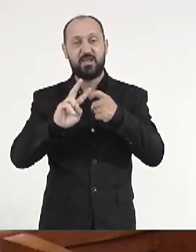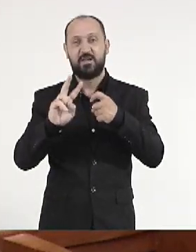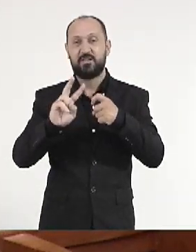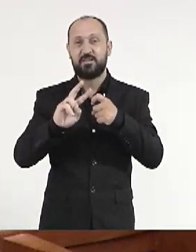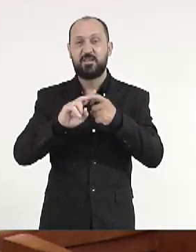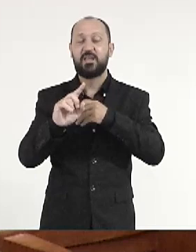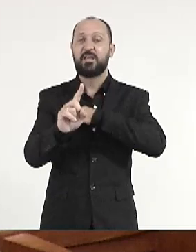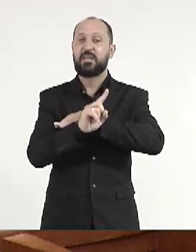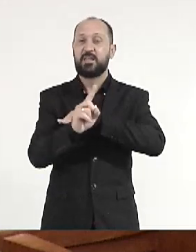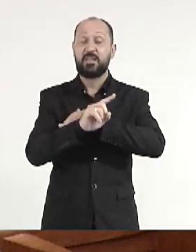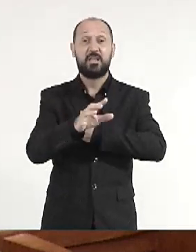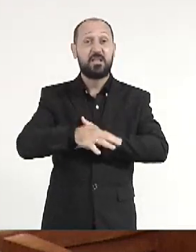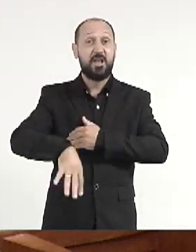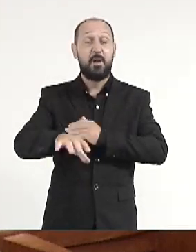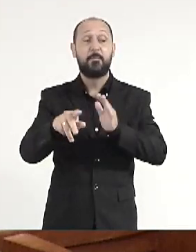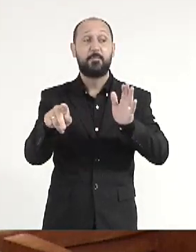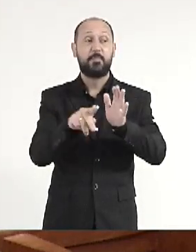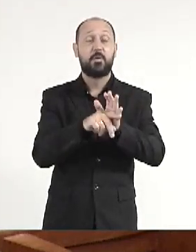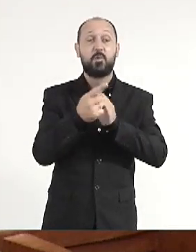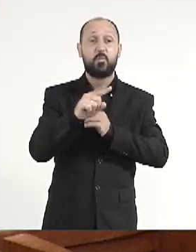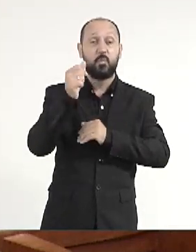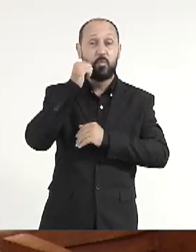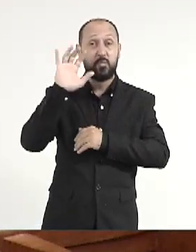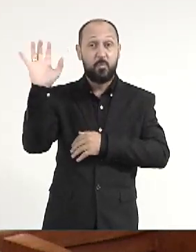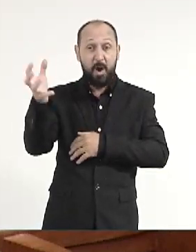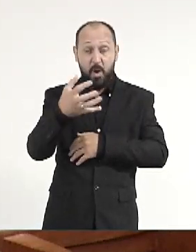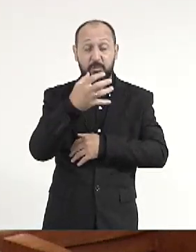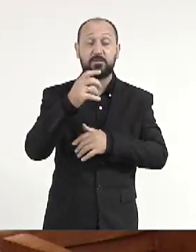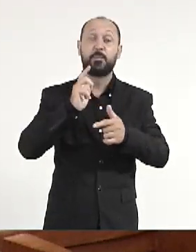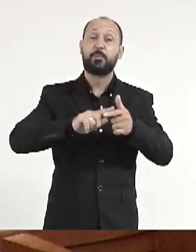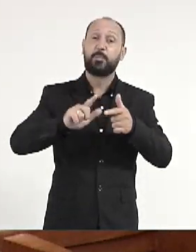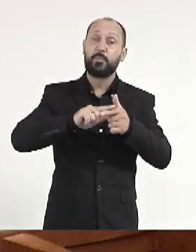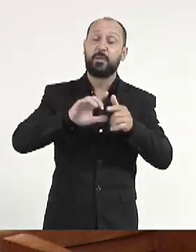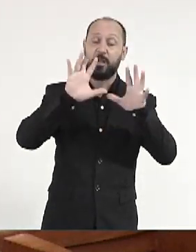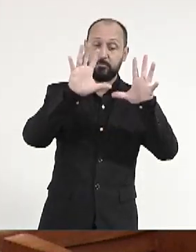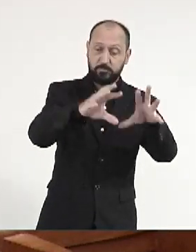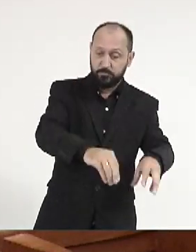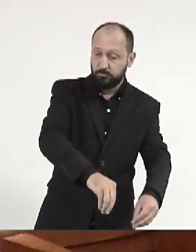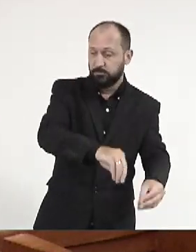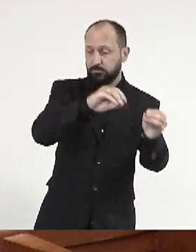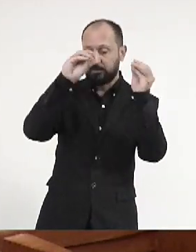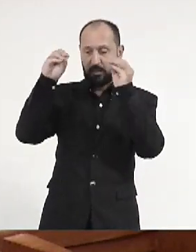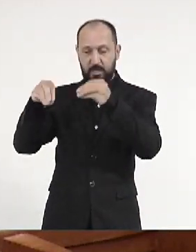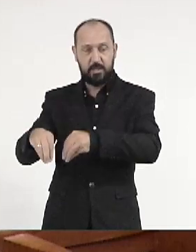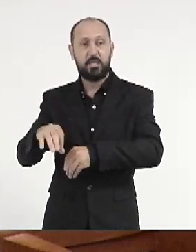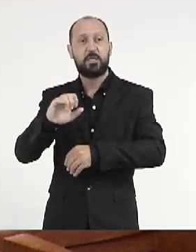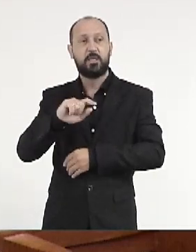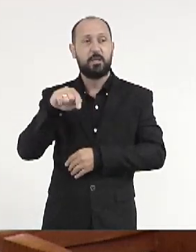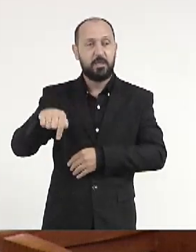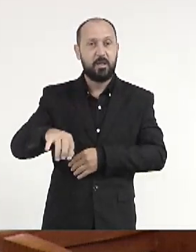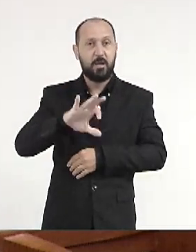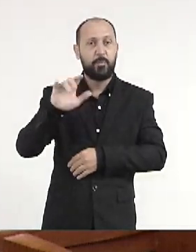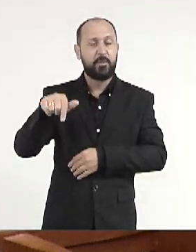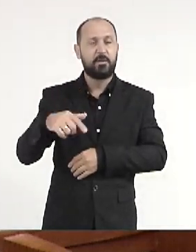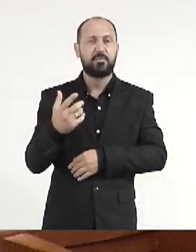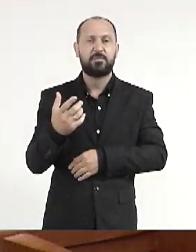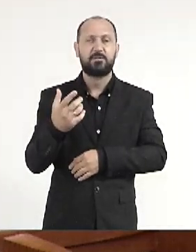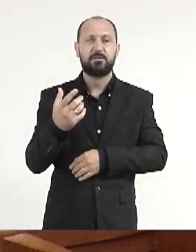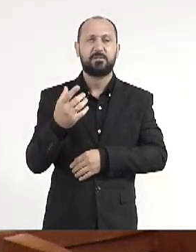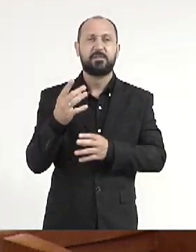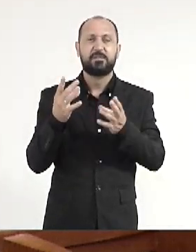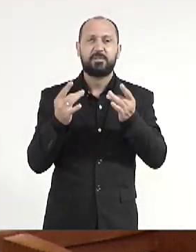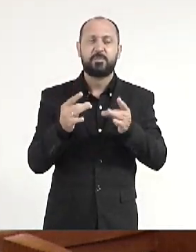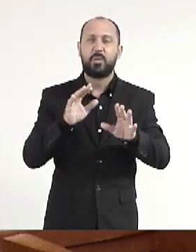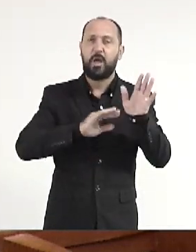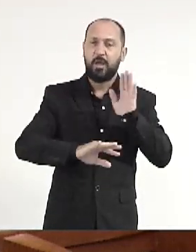veterinário que atenda animais silvestres. Quando uma onça tem problema lá, ela é trazida até aqui em Campo Grande. Isso é muito